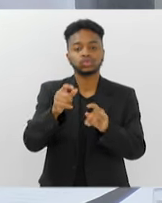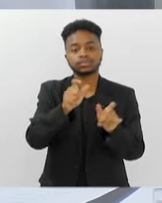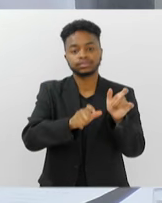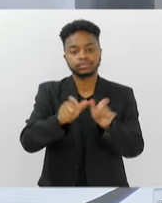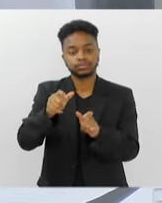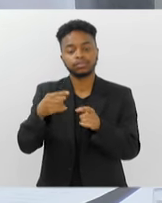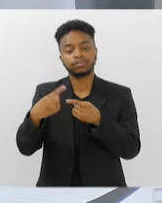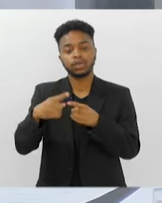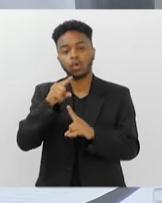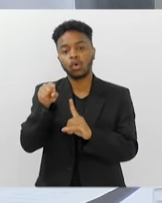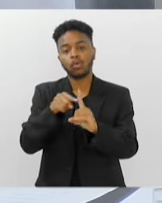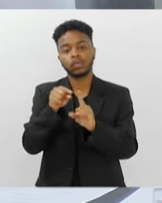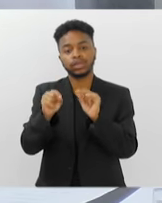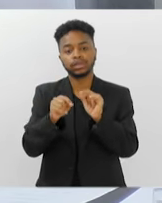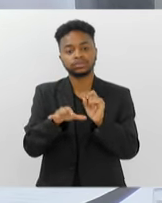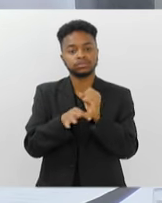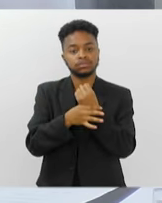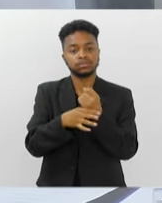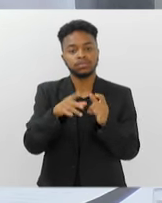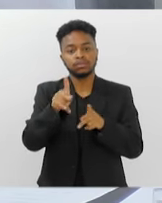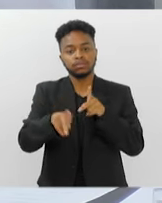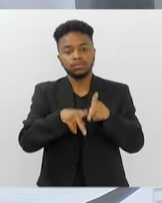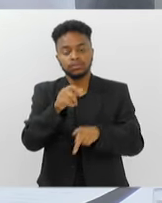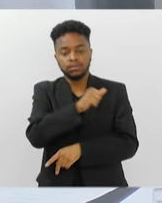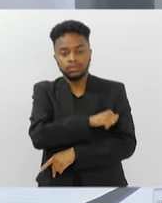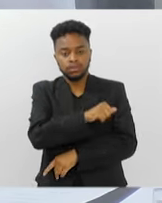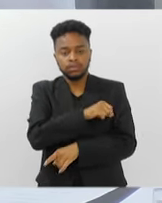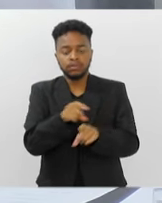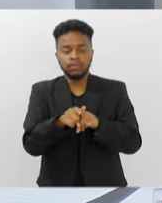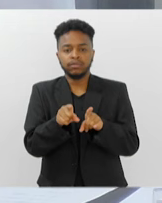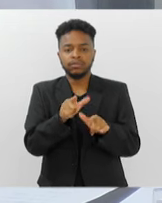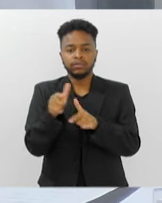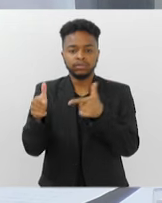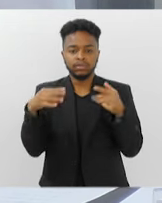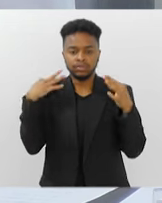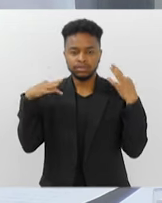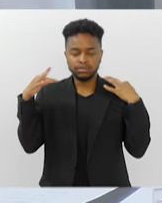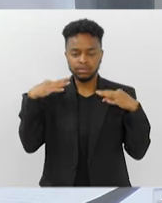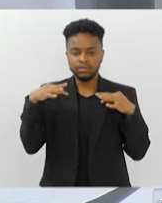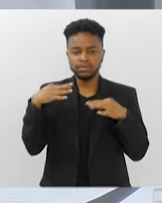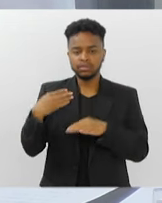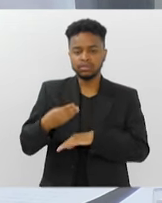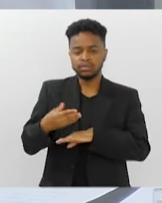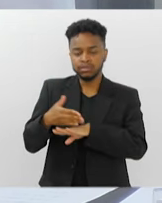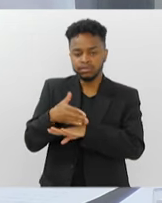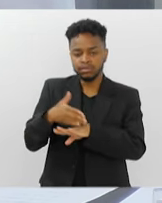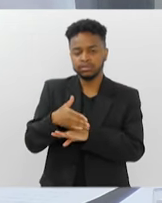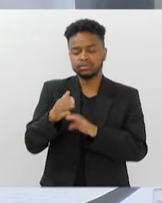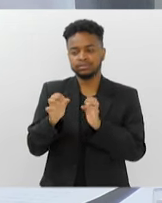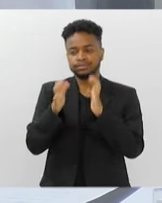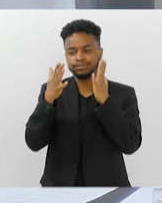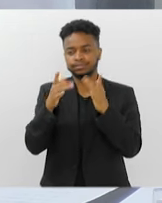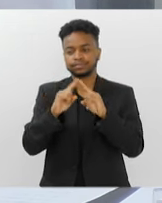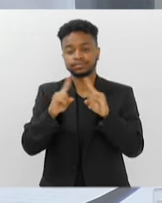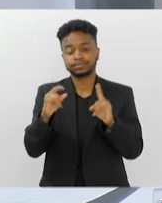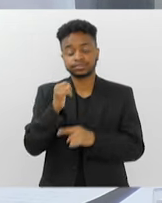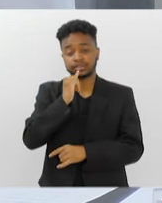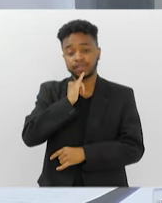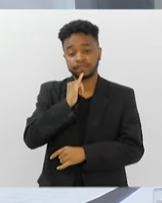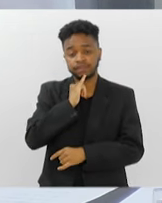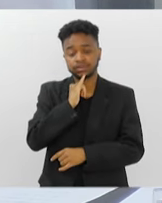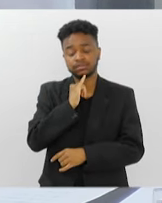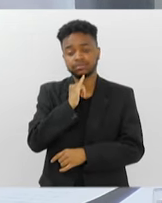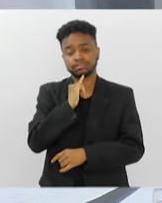segurança do cidadão Fluminense e de todos os outros turistas que vão comparecer ao evento mas infelizmente a gente